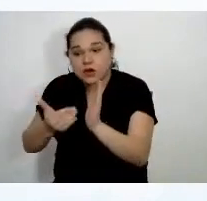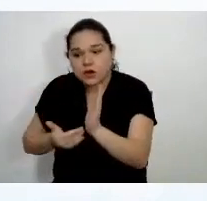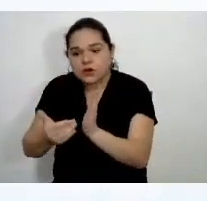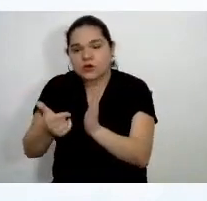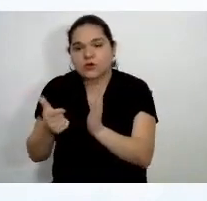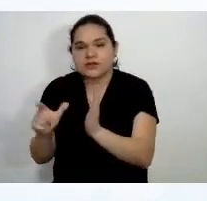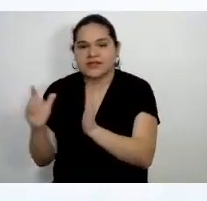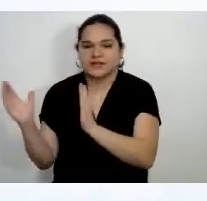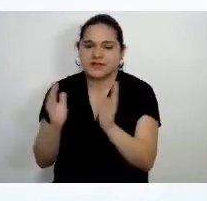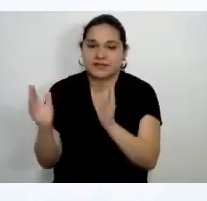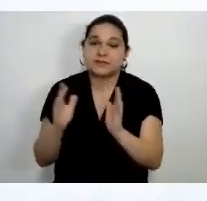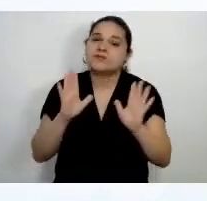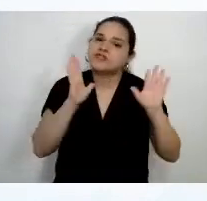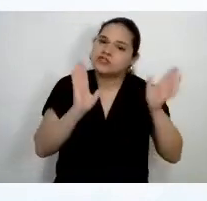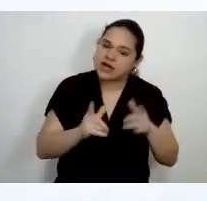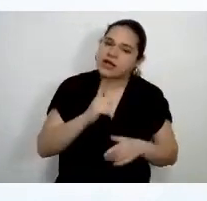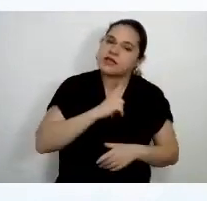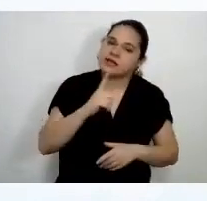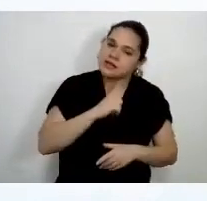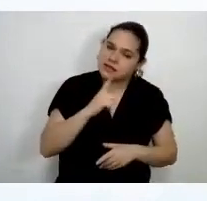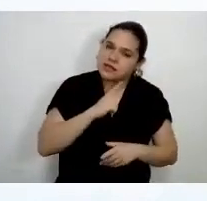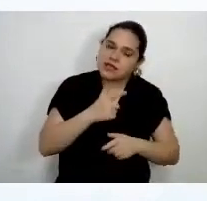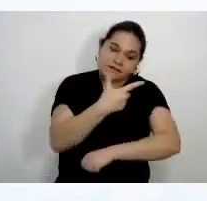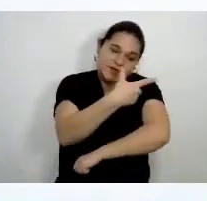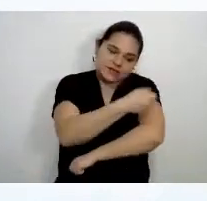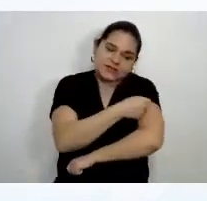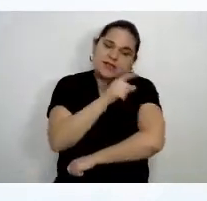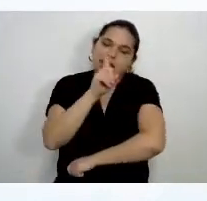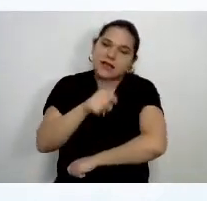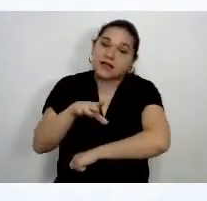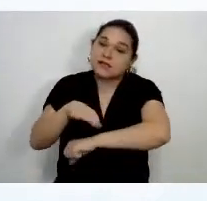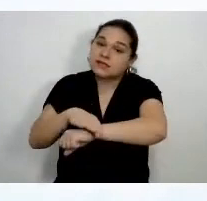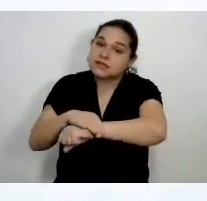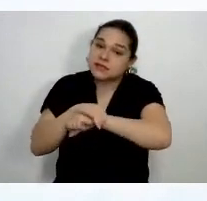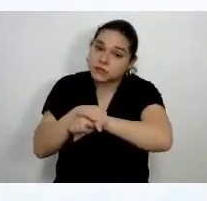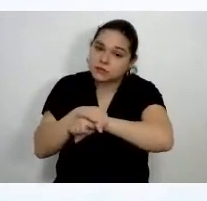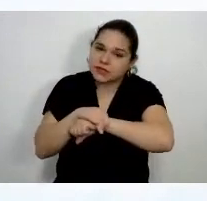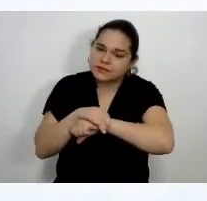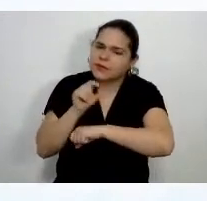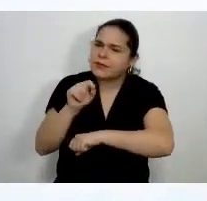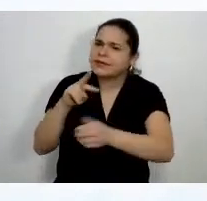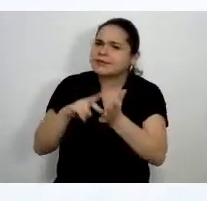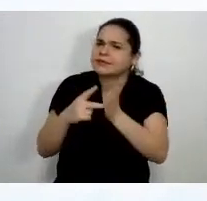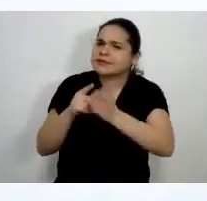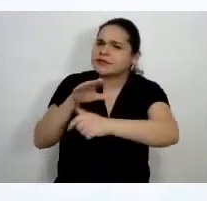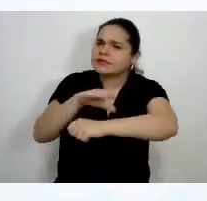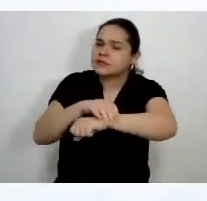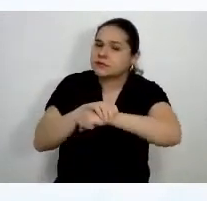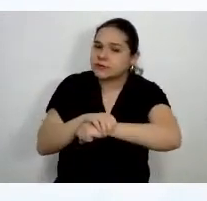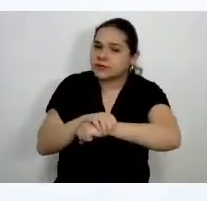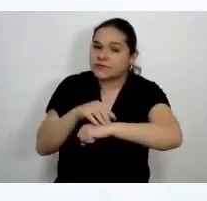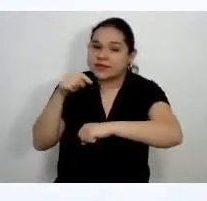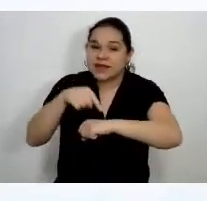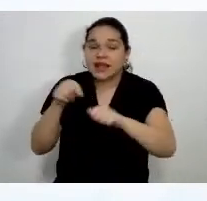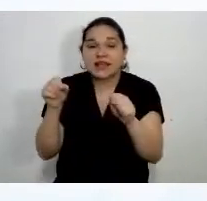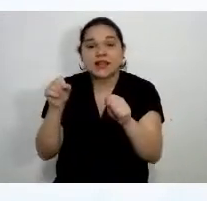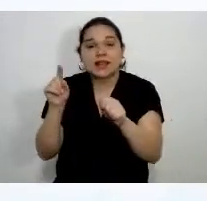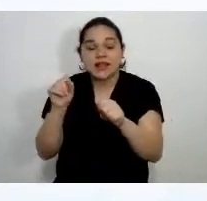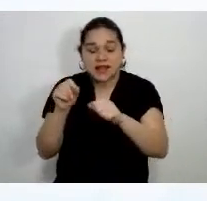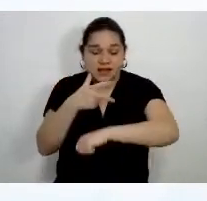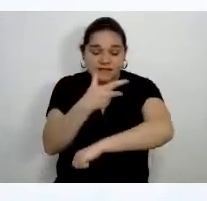são eficazes e seguras. O que é segurança? Segurança é a incapacidade de